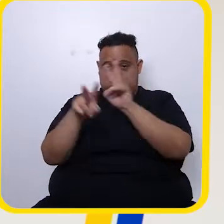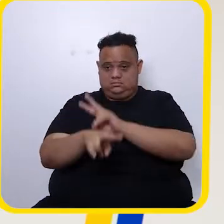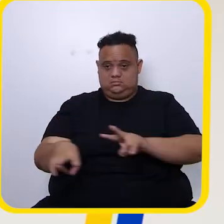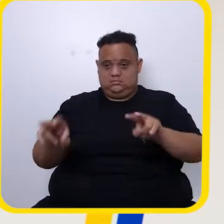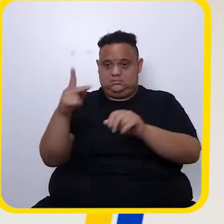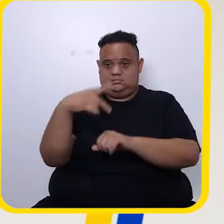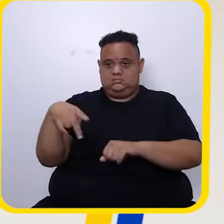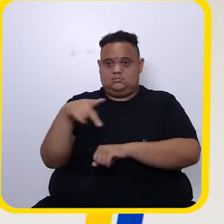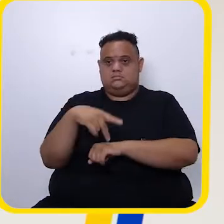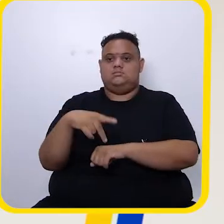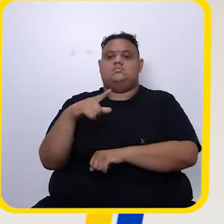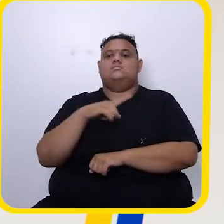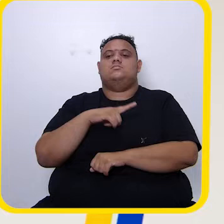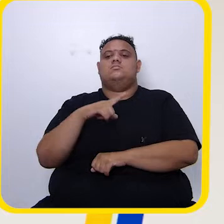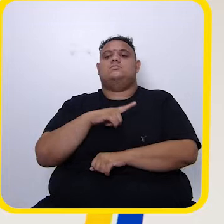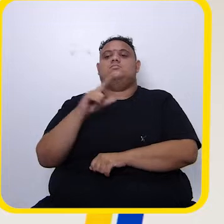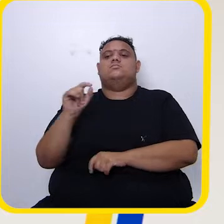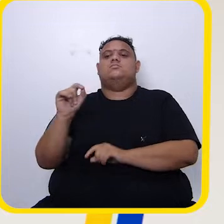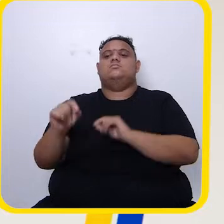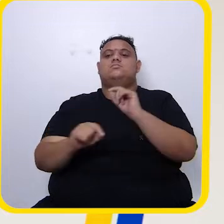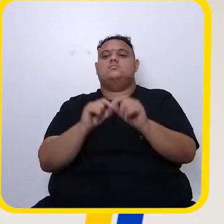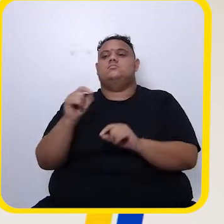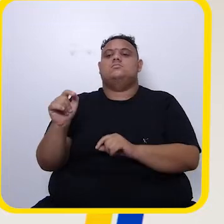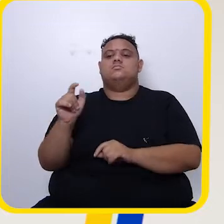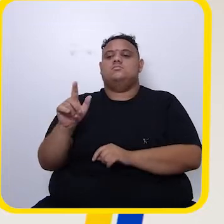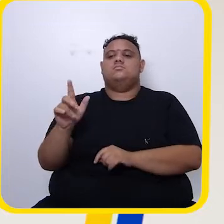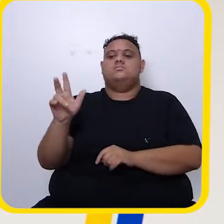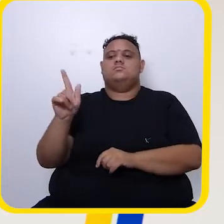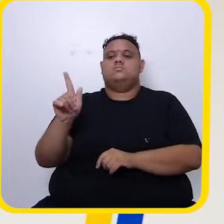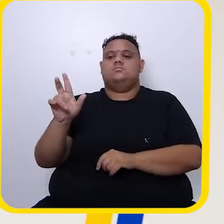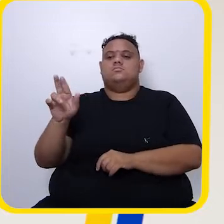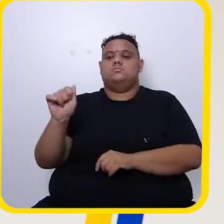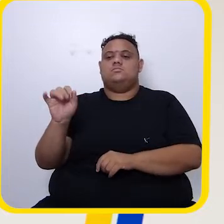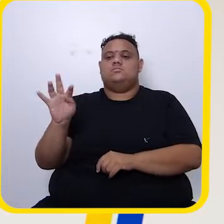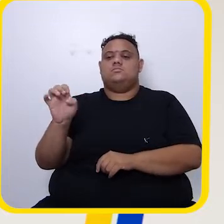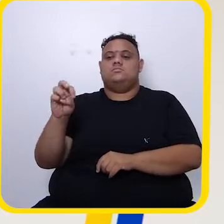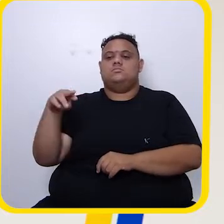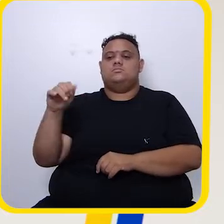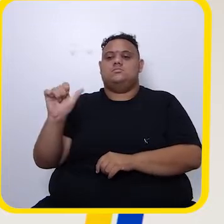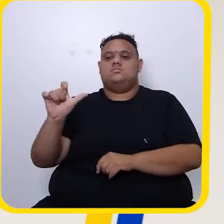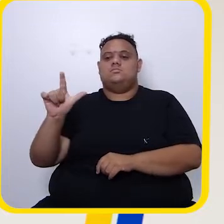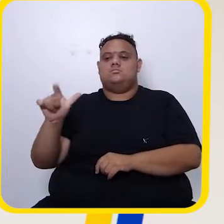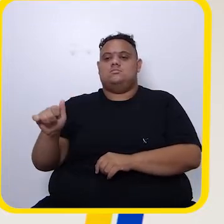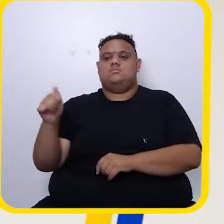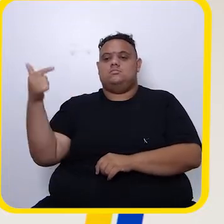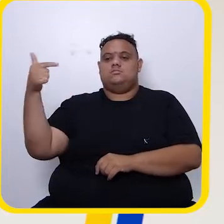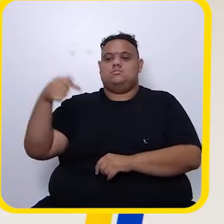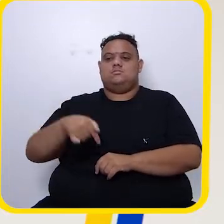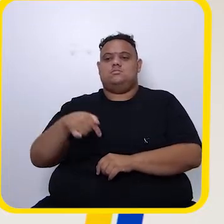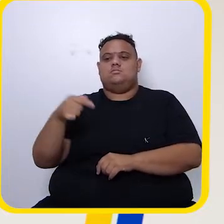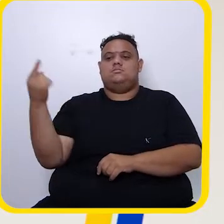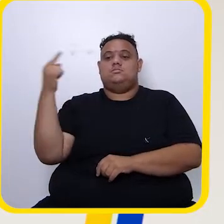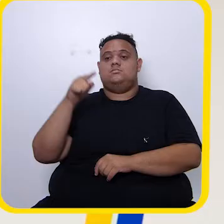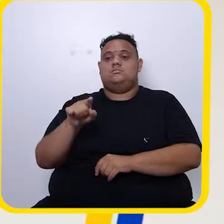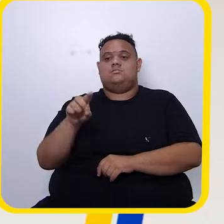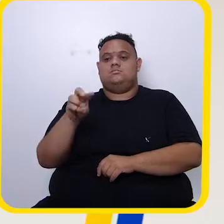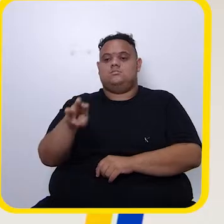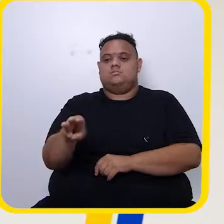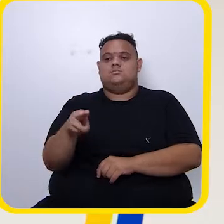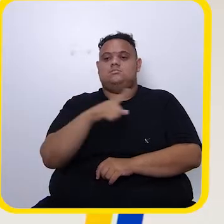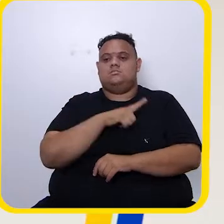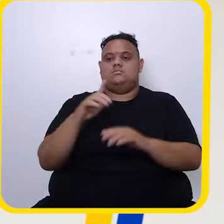gente observa que aquele país mais populoso, né, é a Guatemala, aí, com mais de 17 milhões de